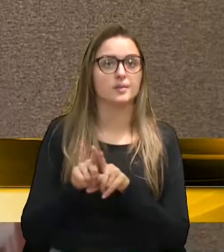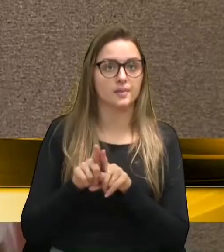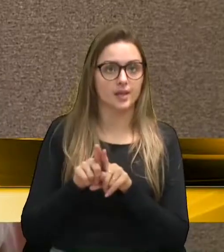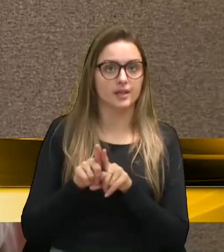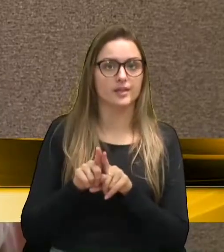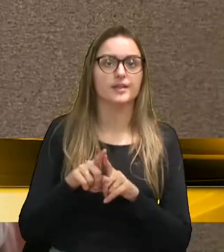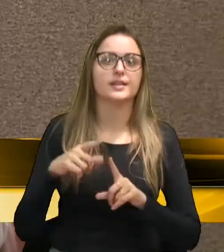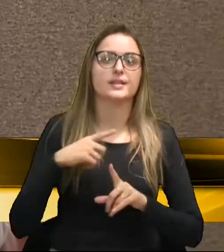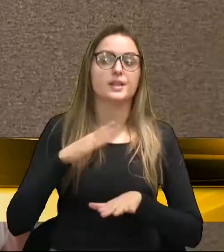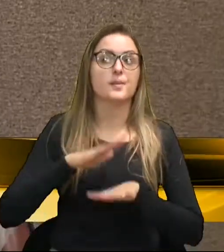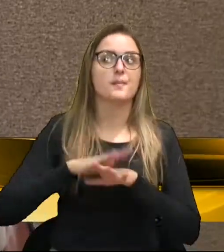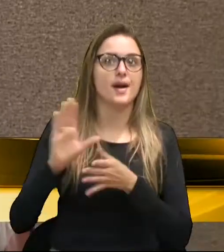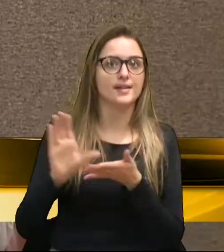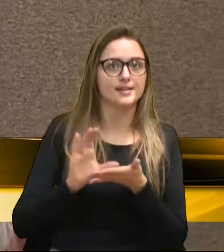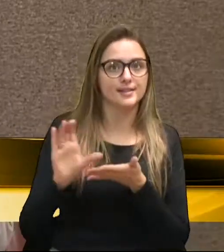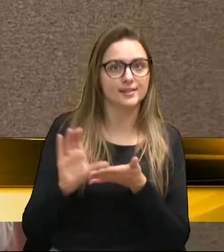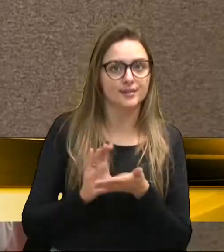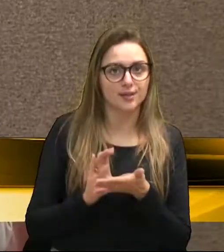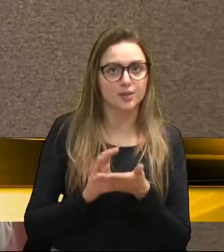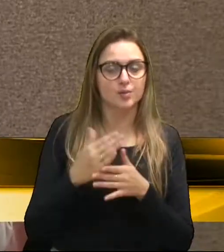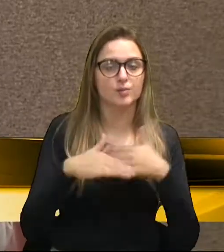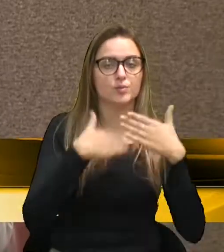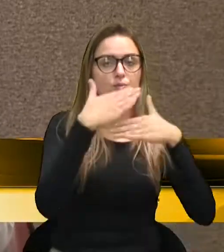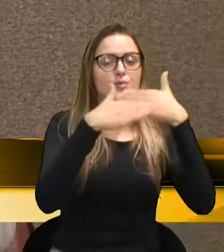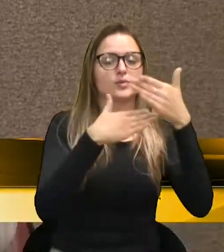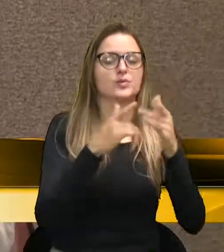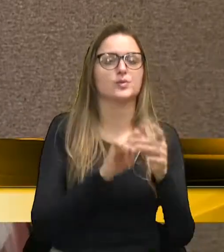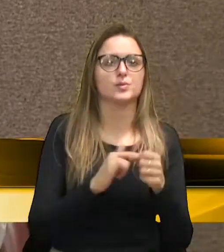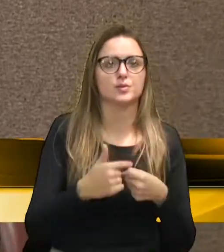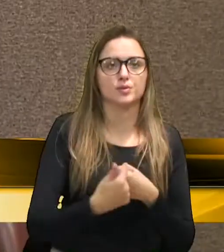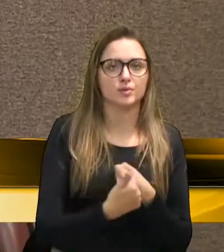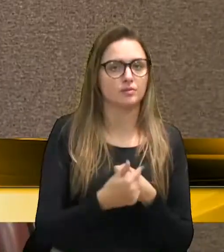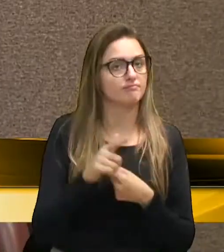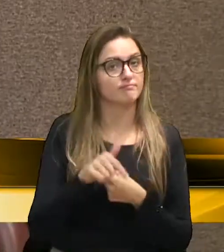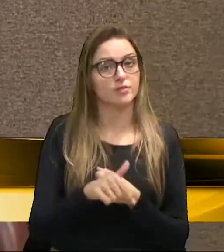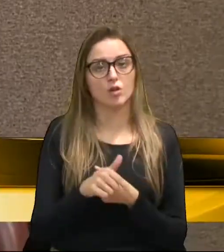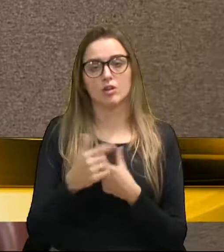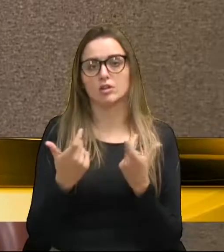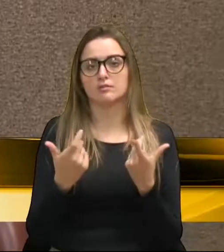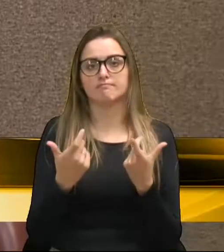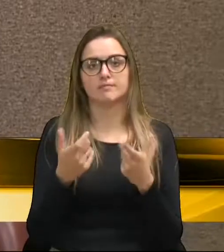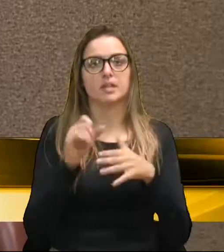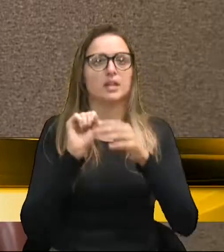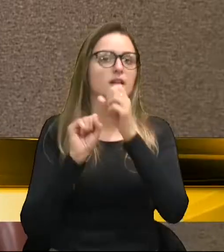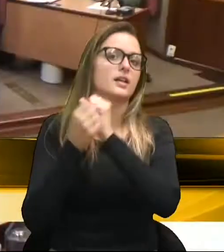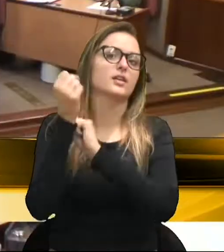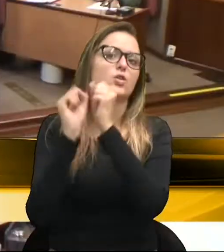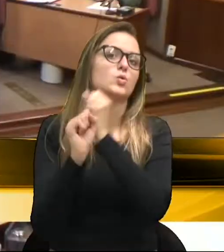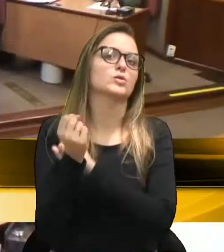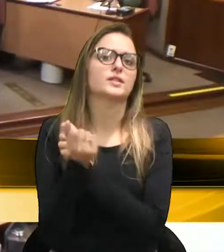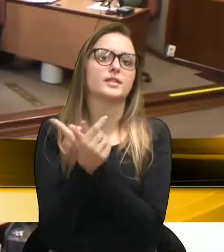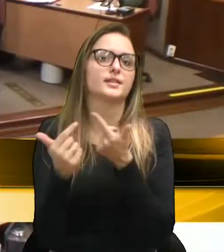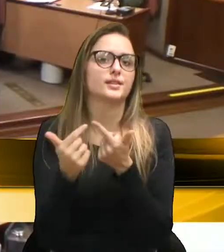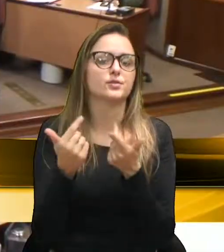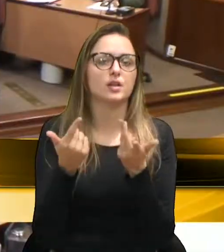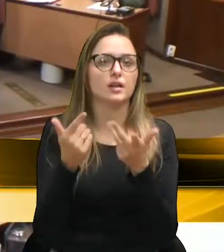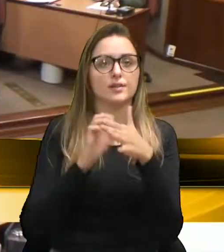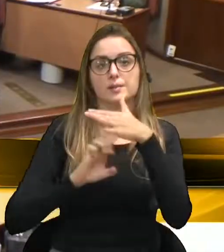acarretar mais investimentos para o nosso município, foram setores que não tiveram nenhum aumento